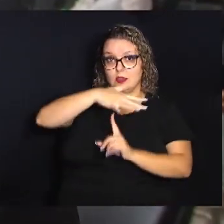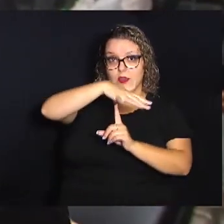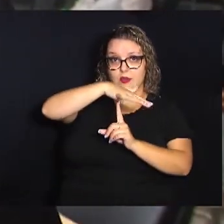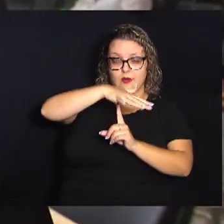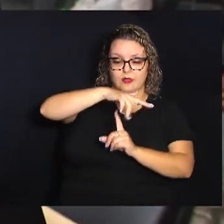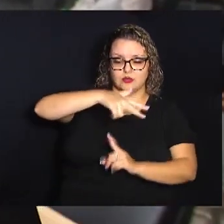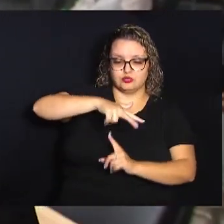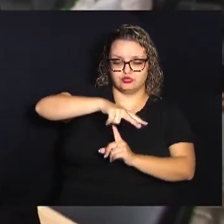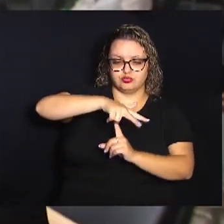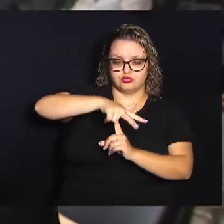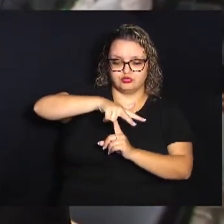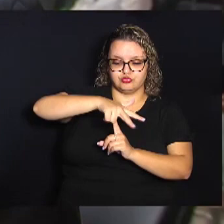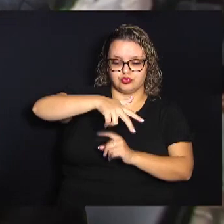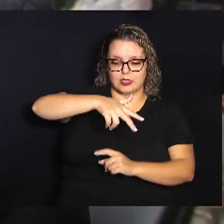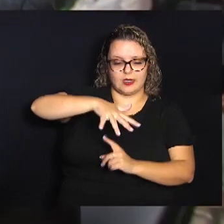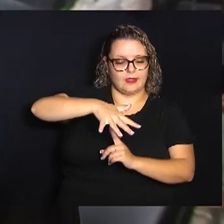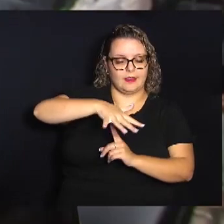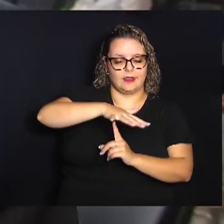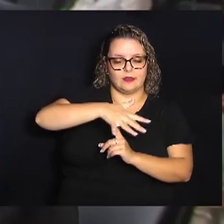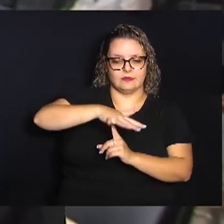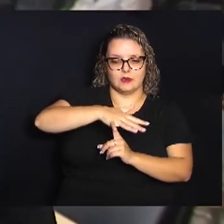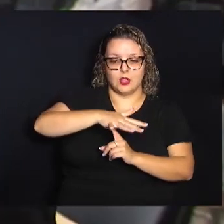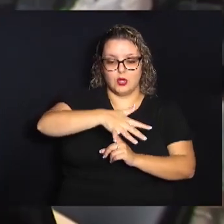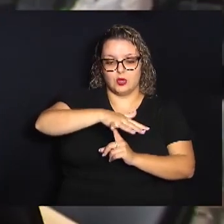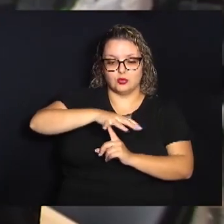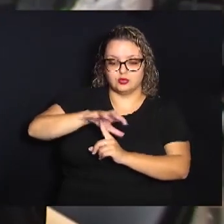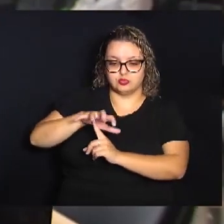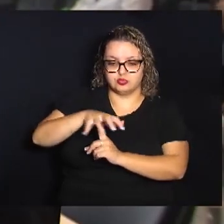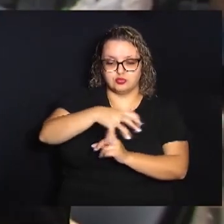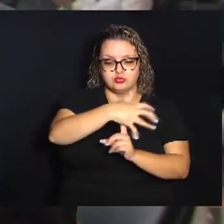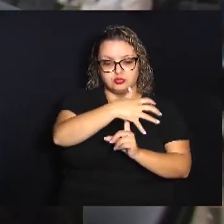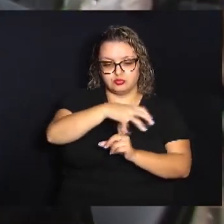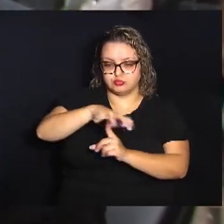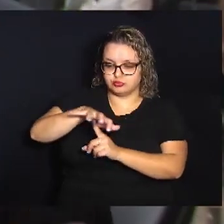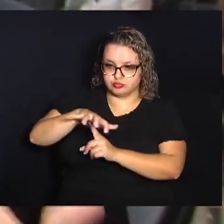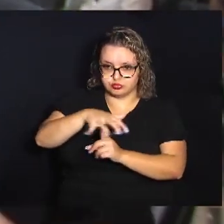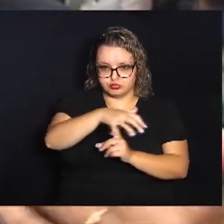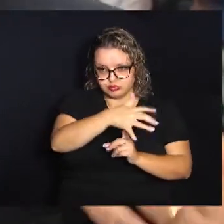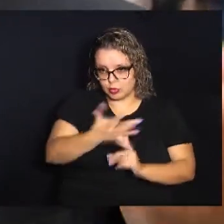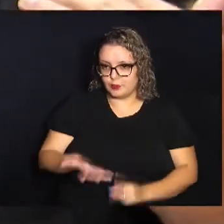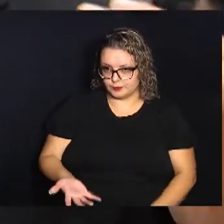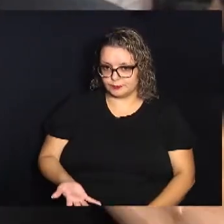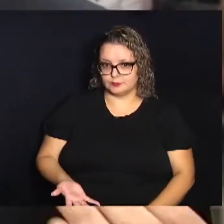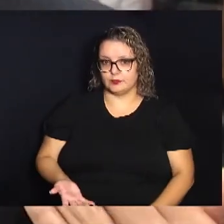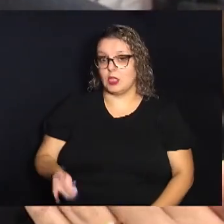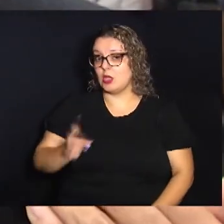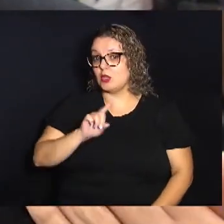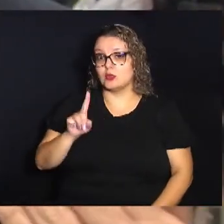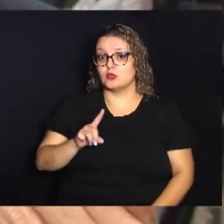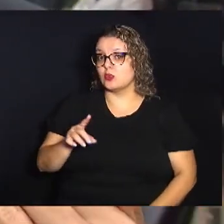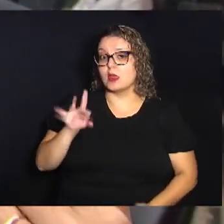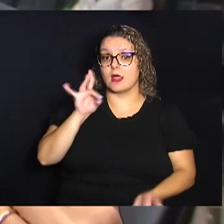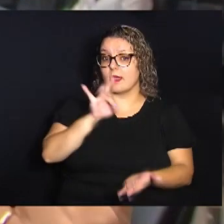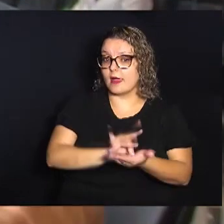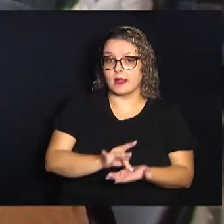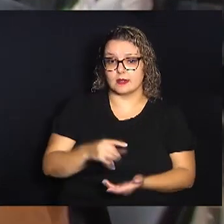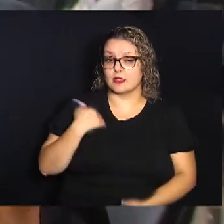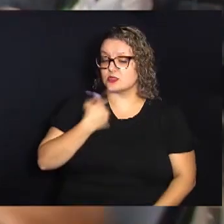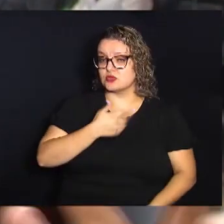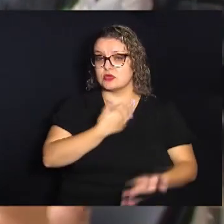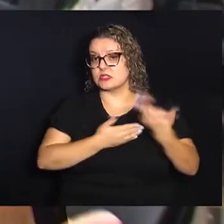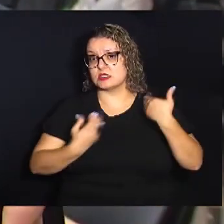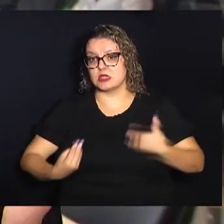ventilador. Agora o problema é que a coisa está se agravando no nível que não é mais a realidade nossa que a gente viveu